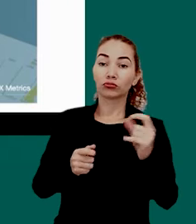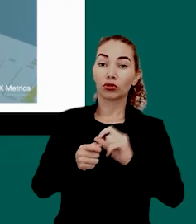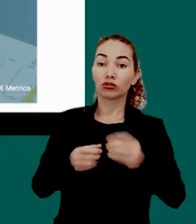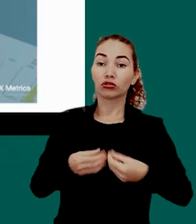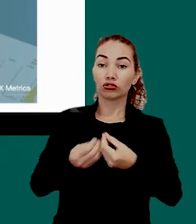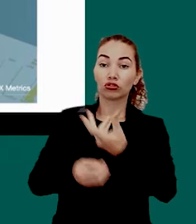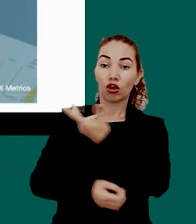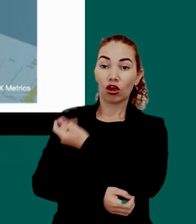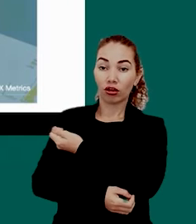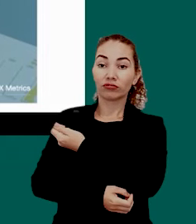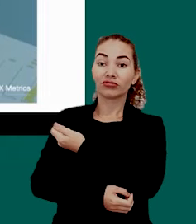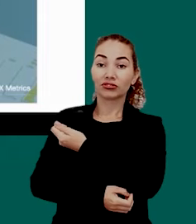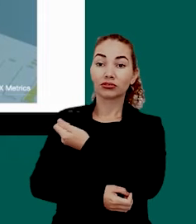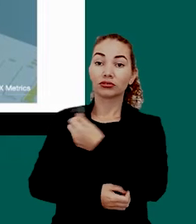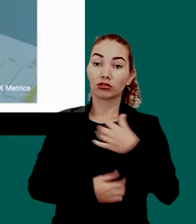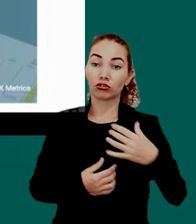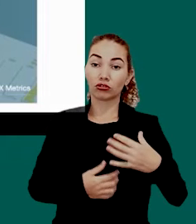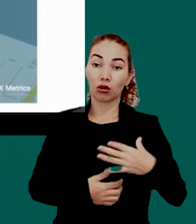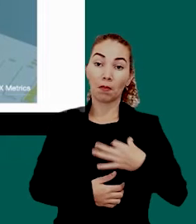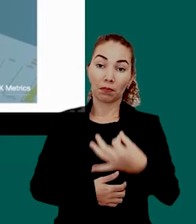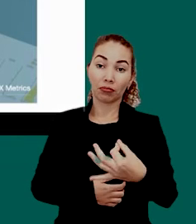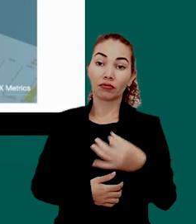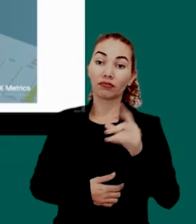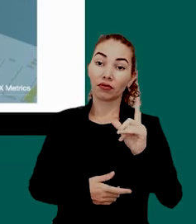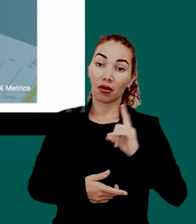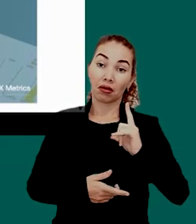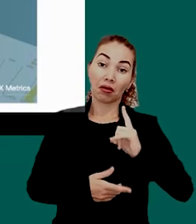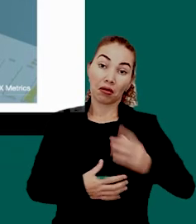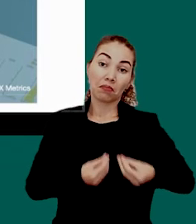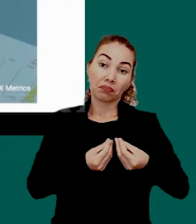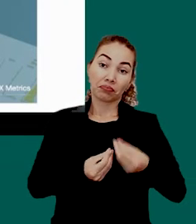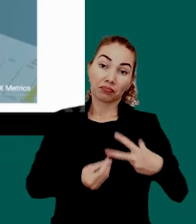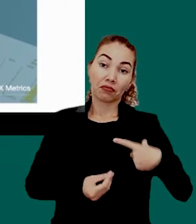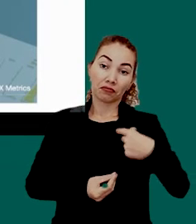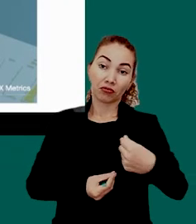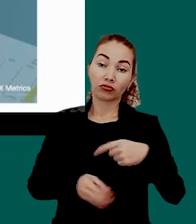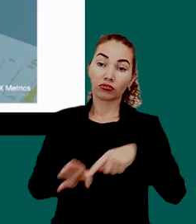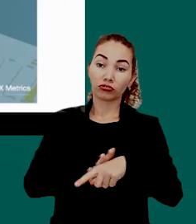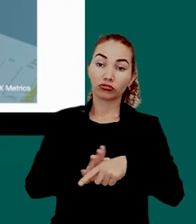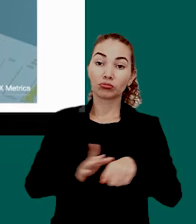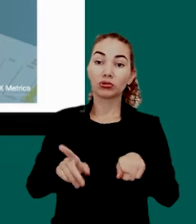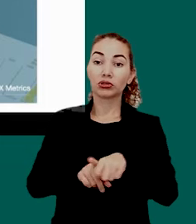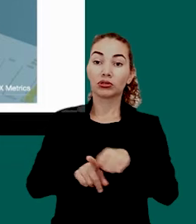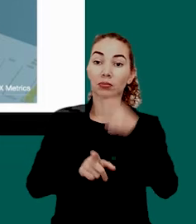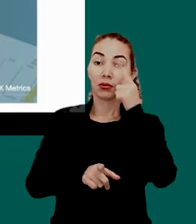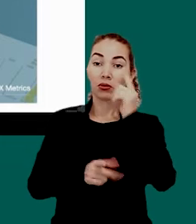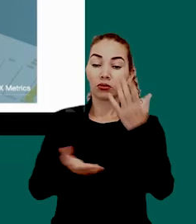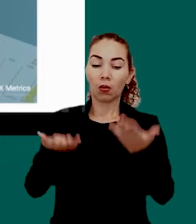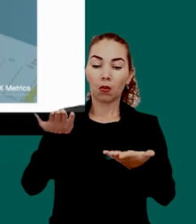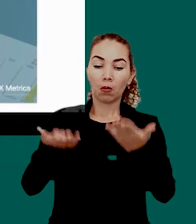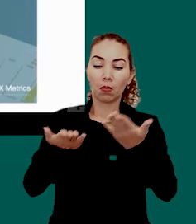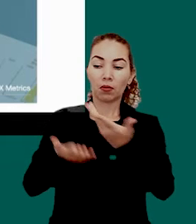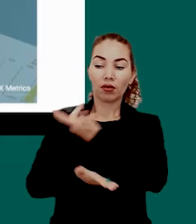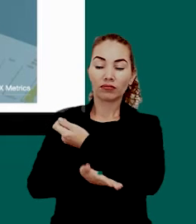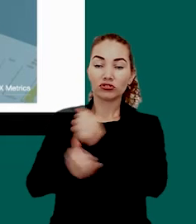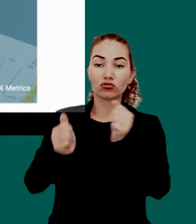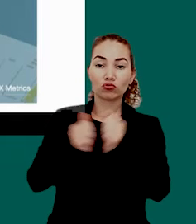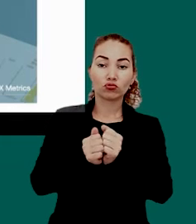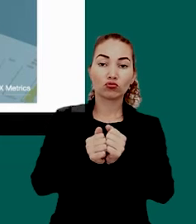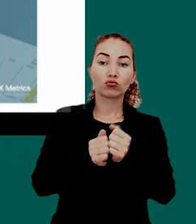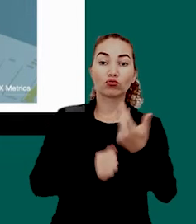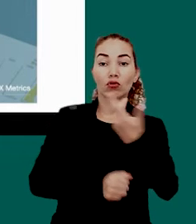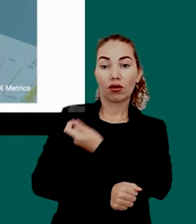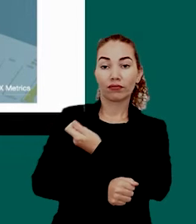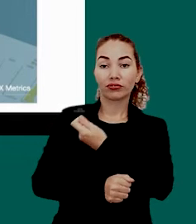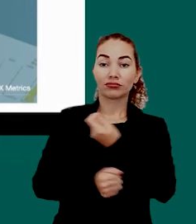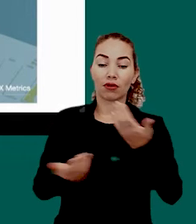uma vacina para os voluntários, então acaba sendo uma recompensa aos voluntários do estudo, e além disso eles conseguem comparar vacina com vacina. Por quê?